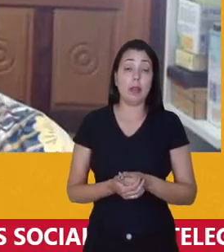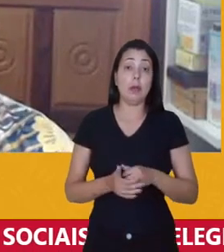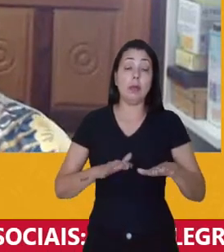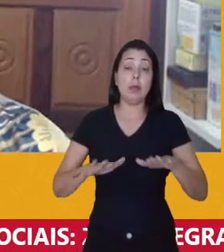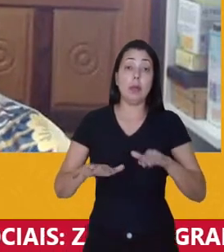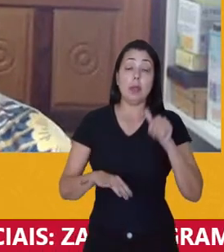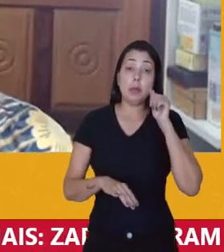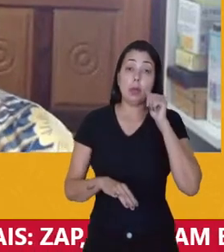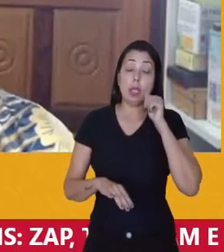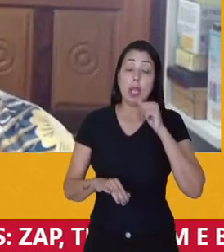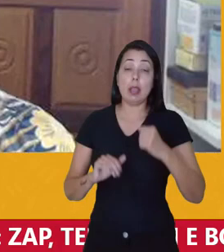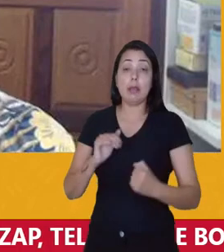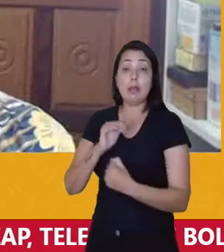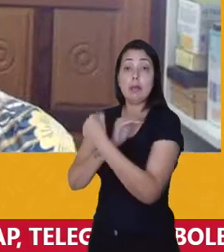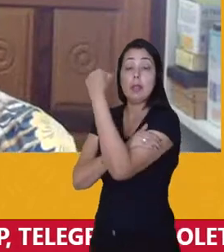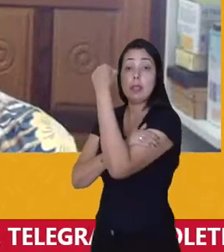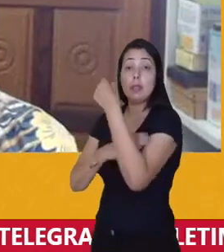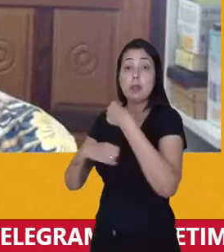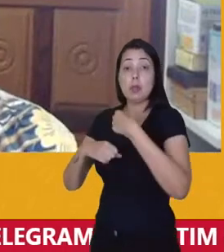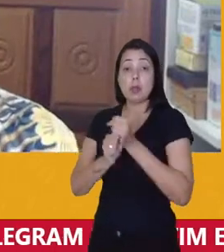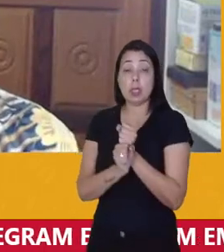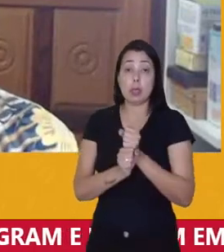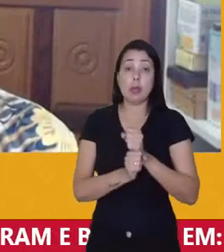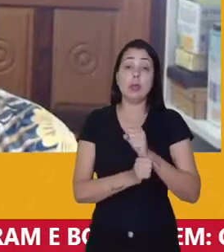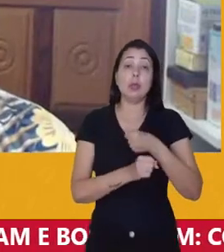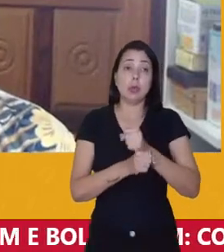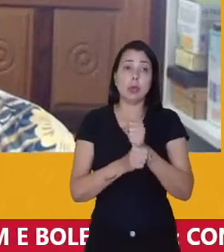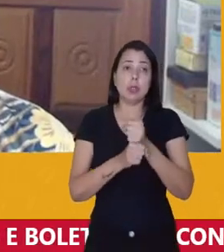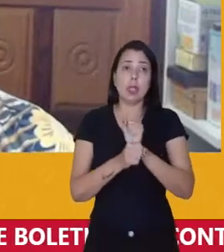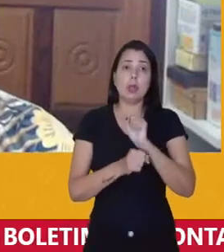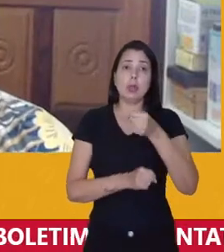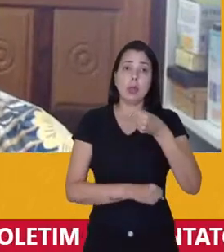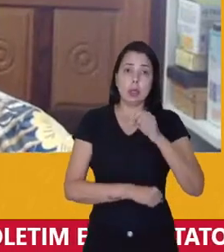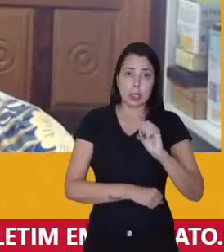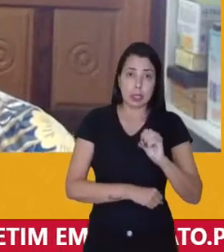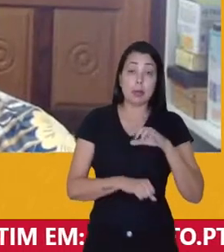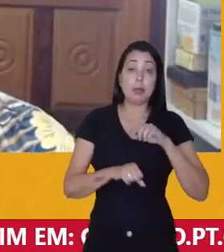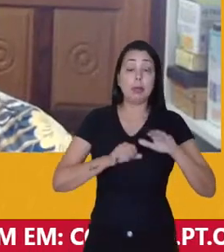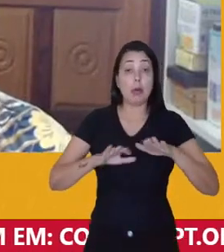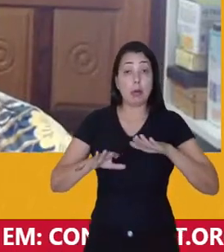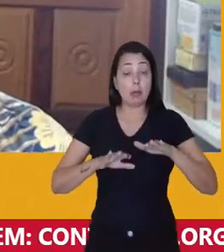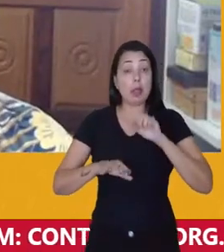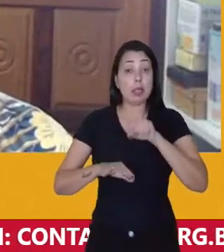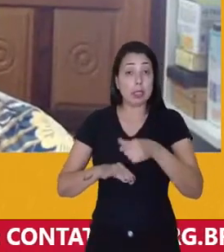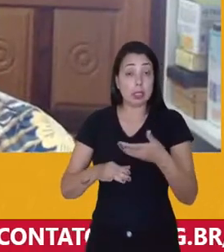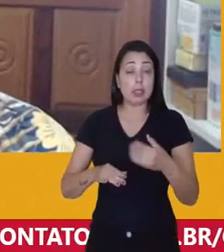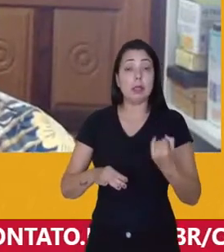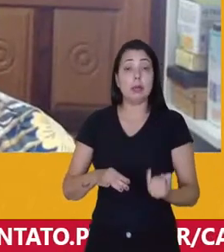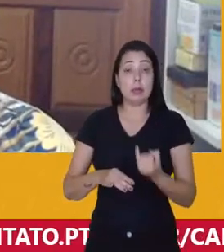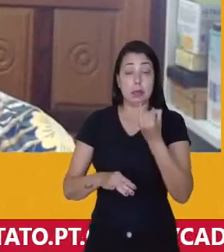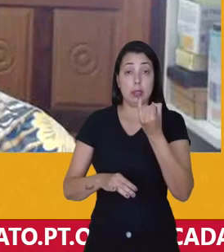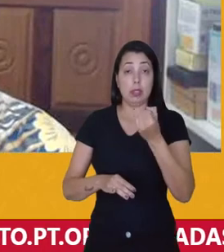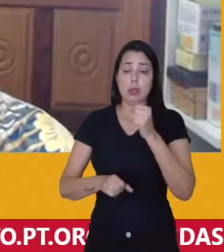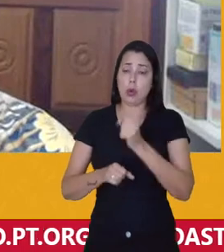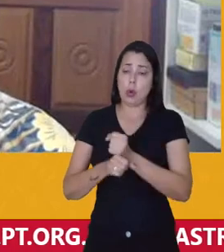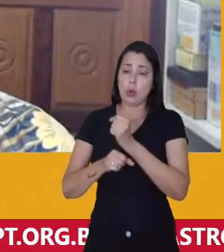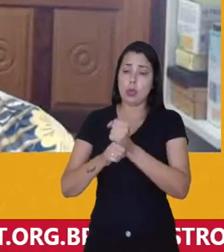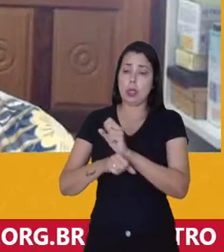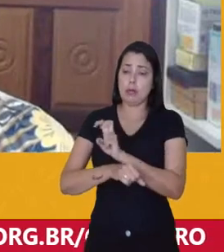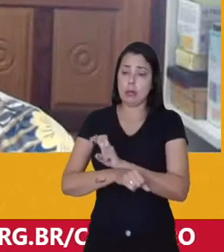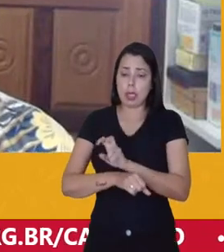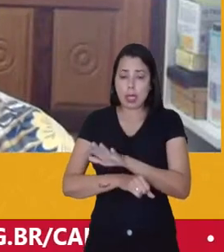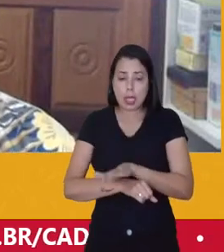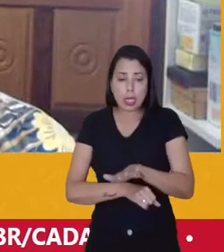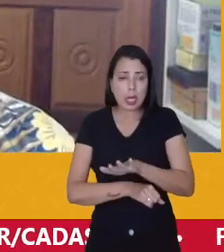feminista, principalmente na década de 80. Mas esse movimento que foi extremamente importante, a construção das creches, né?